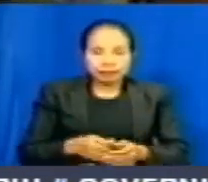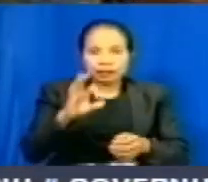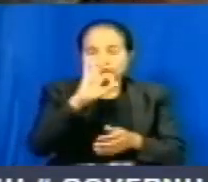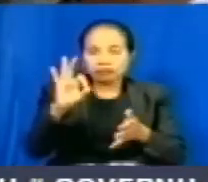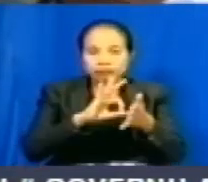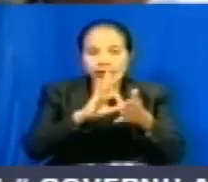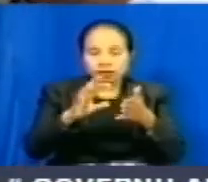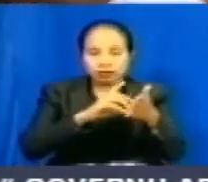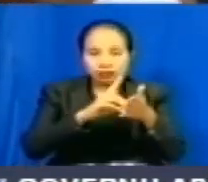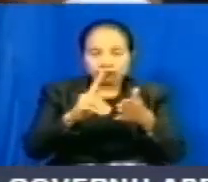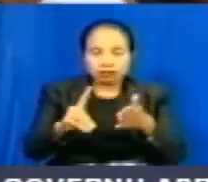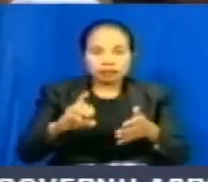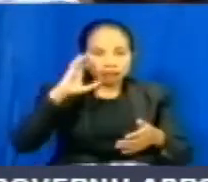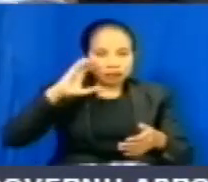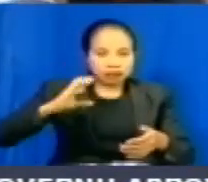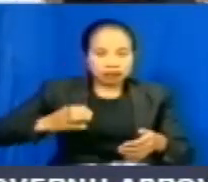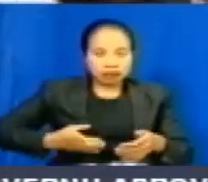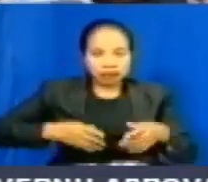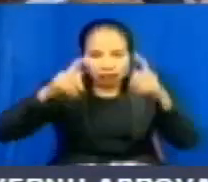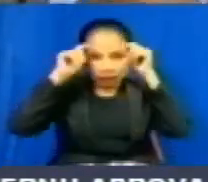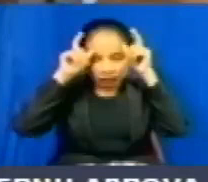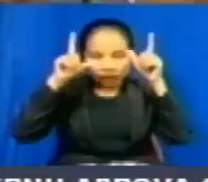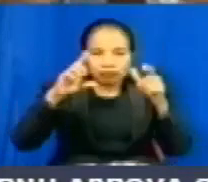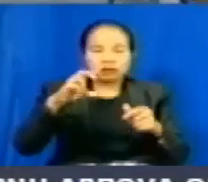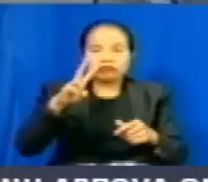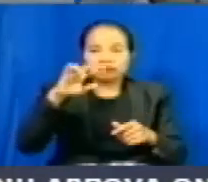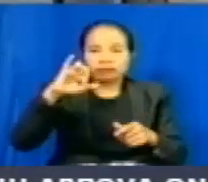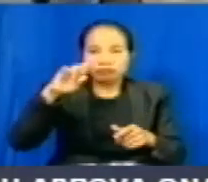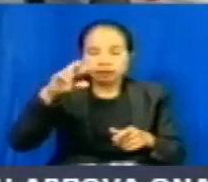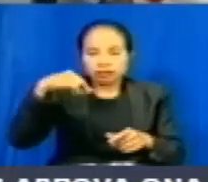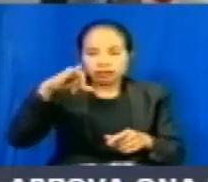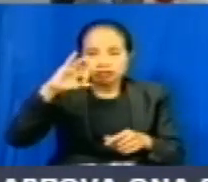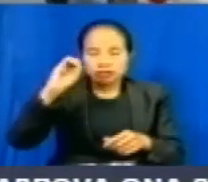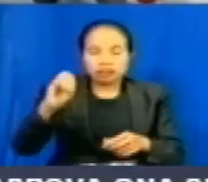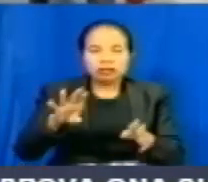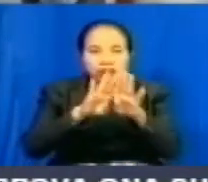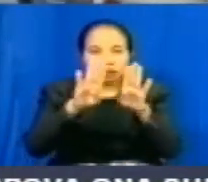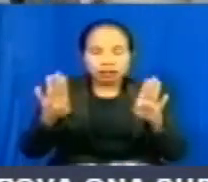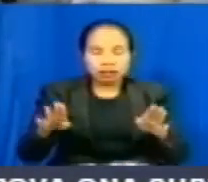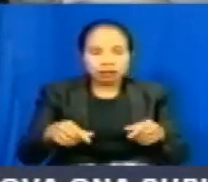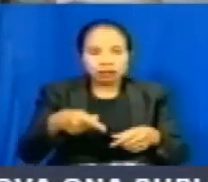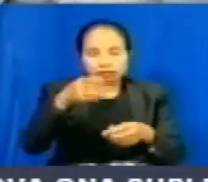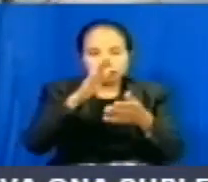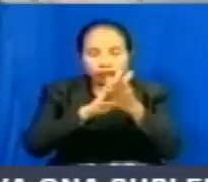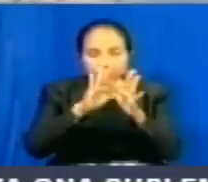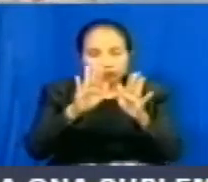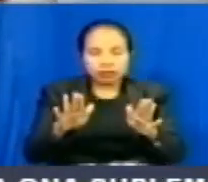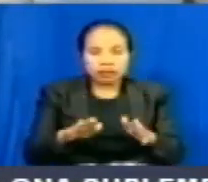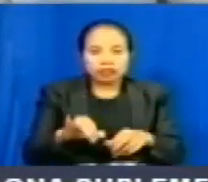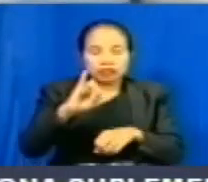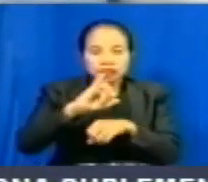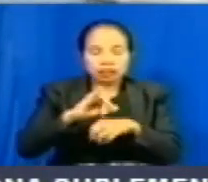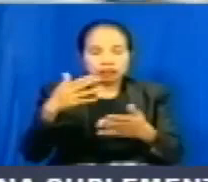Sexta-feira, semana ne'e, Cardial Timor-Leste, Dom Virgilio Cardial do Carmo da Silva, inaugura no fobensão da capela Fon São